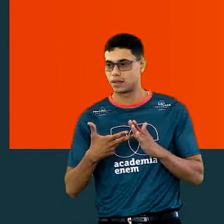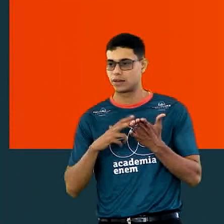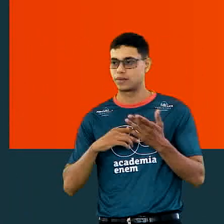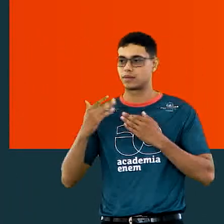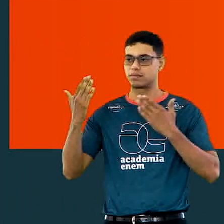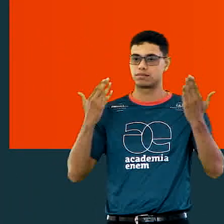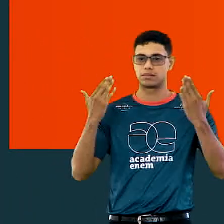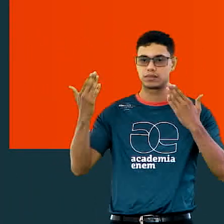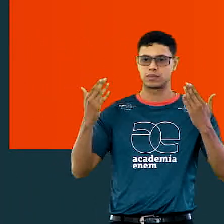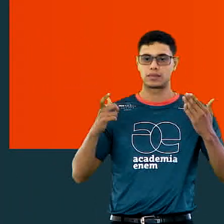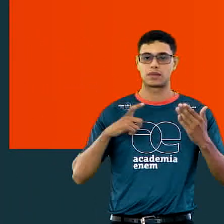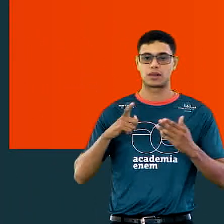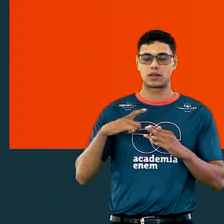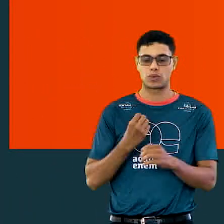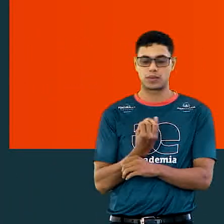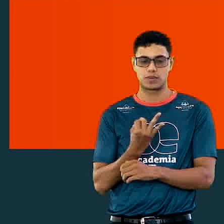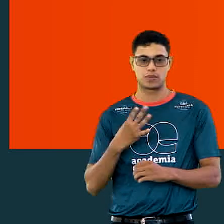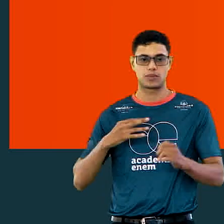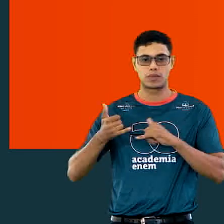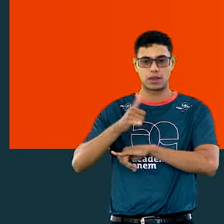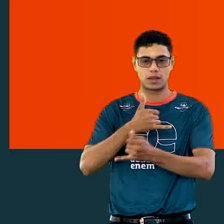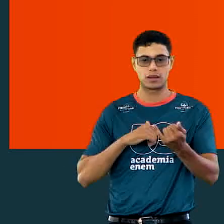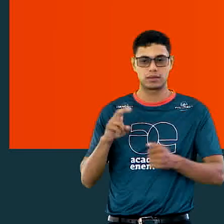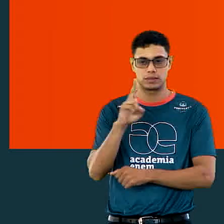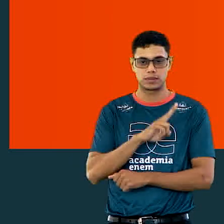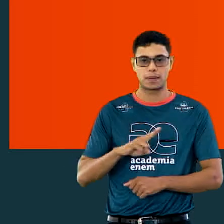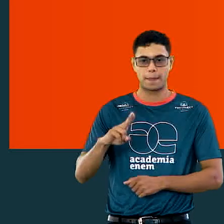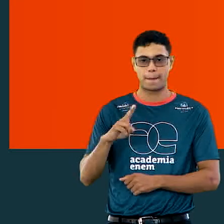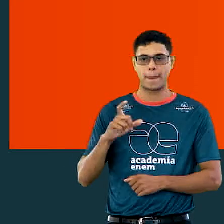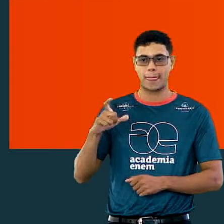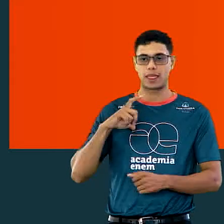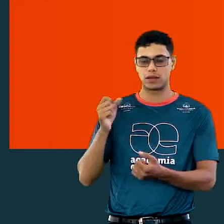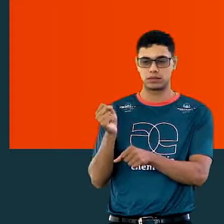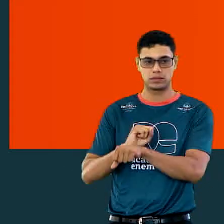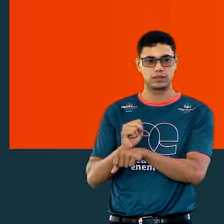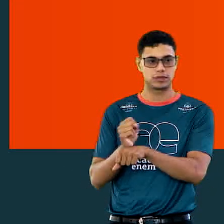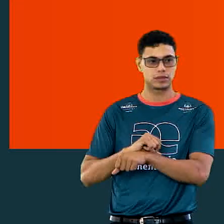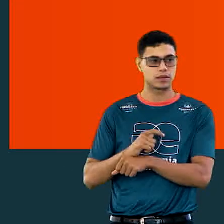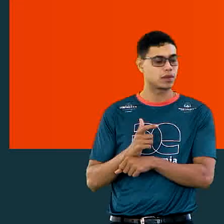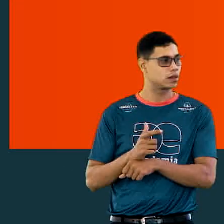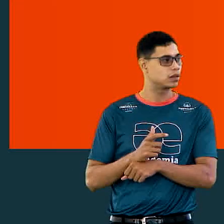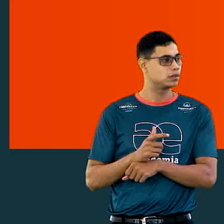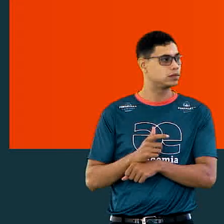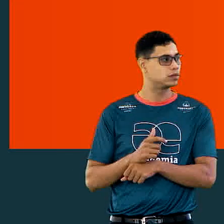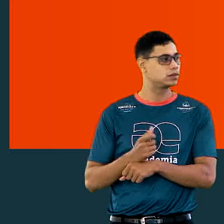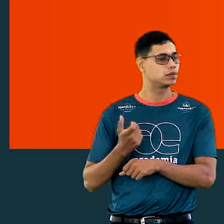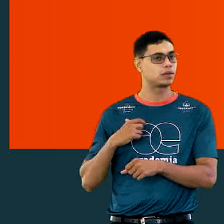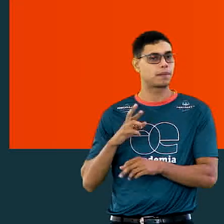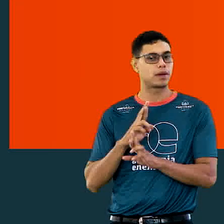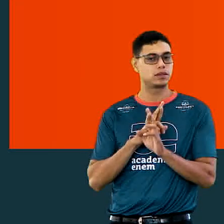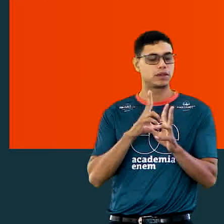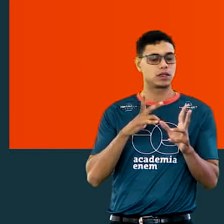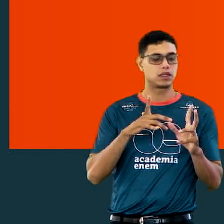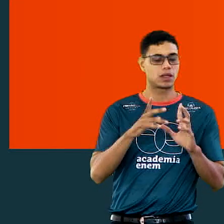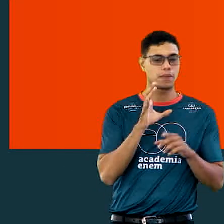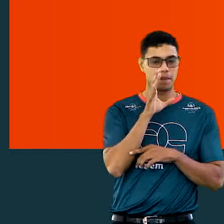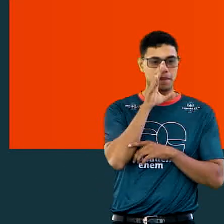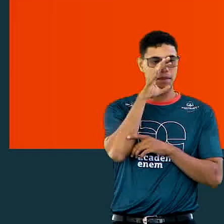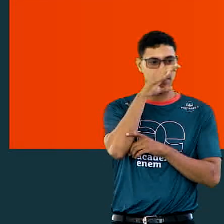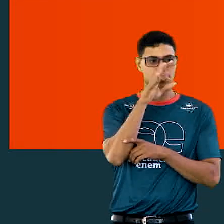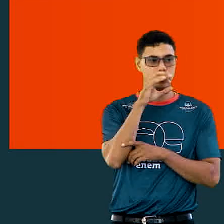tá, o gasto energético do automóvel com uma diferença de